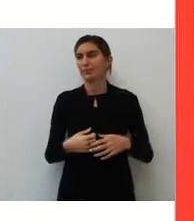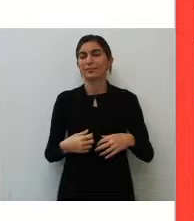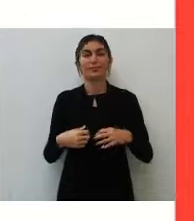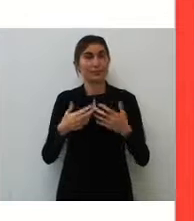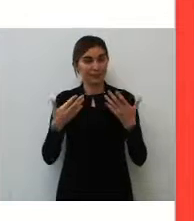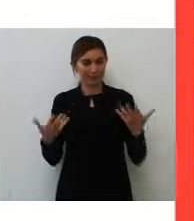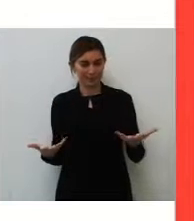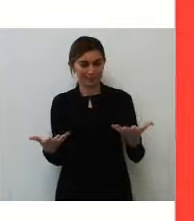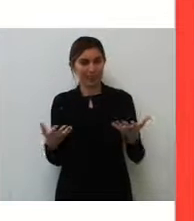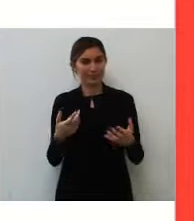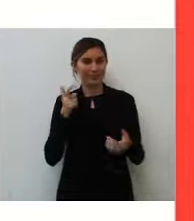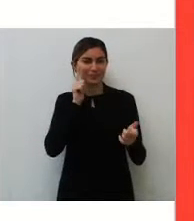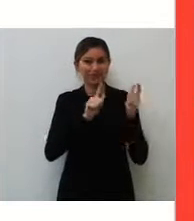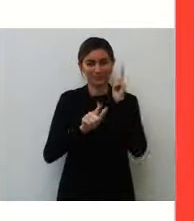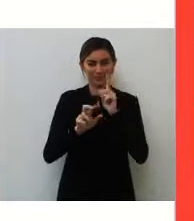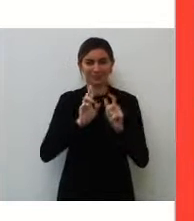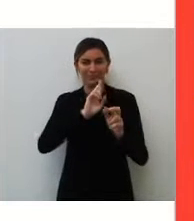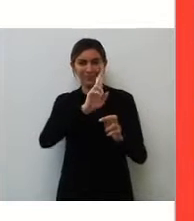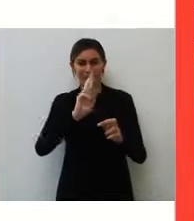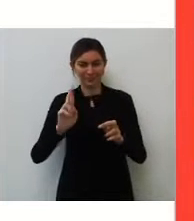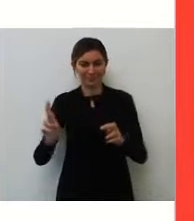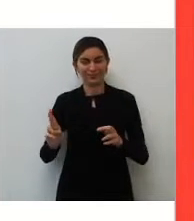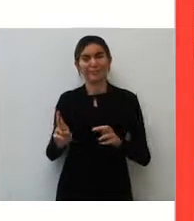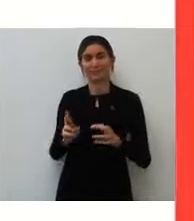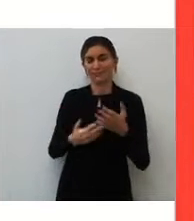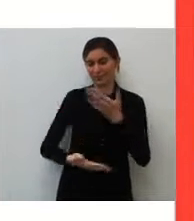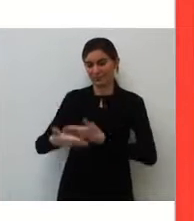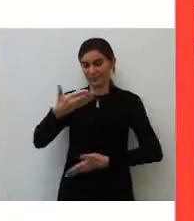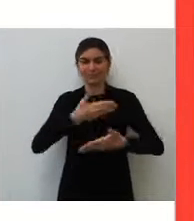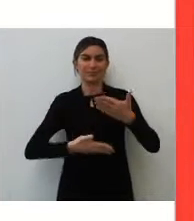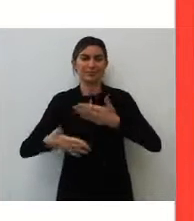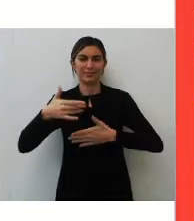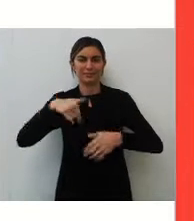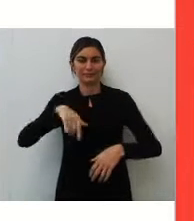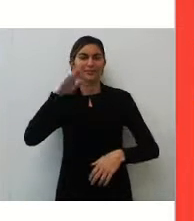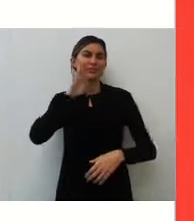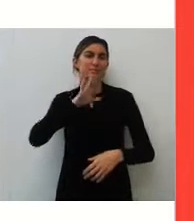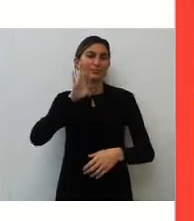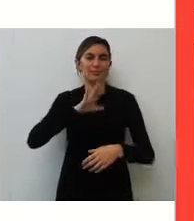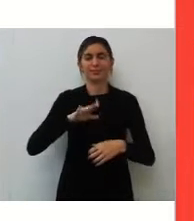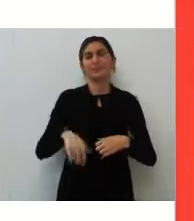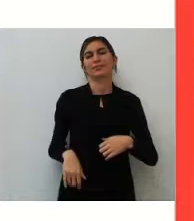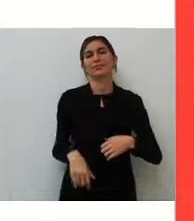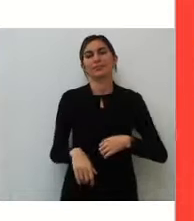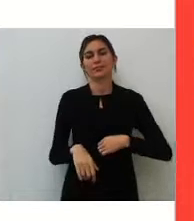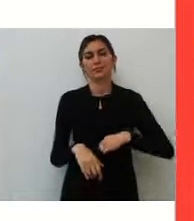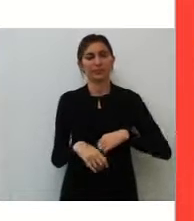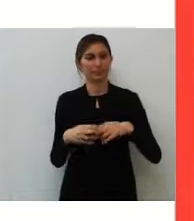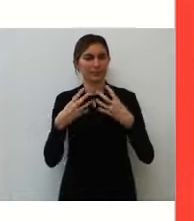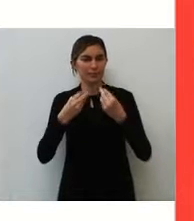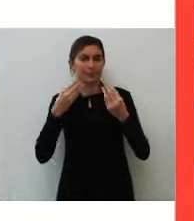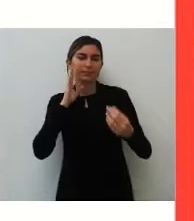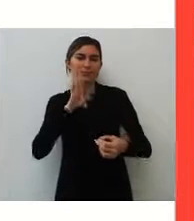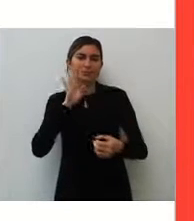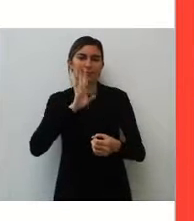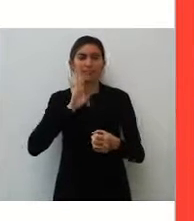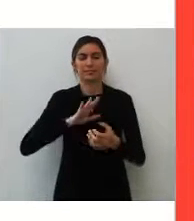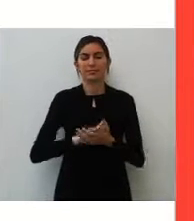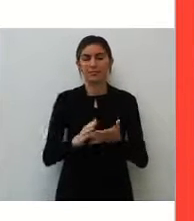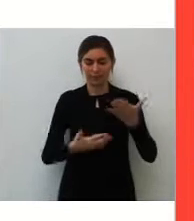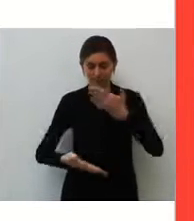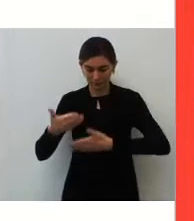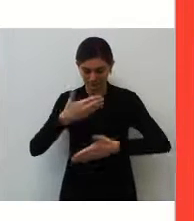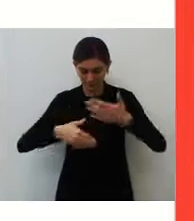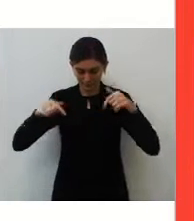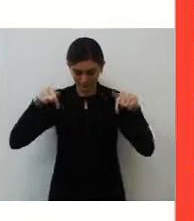oi e aí conseguiu responder tão bom gente ver vocês interagindo aqui cara muito legal viu é muito legal ver vocês